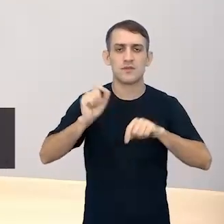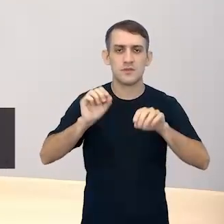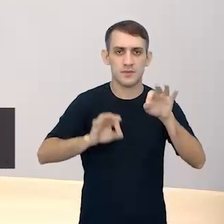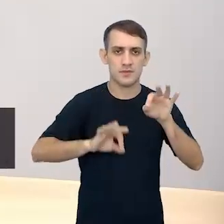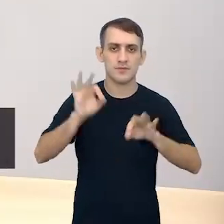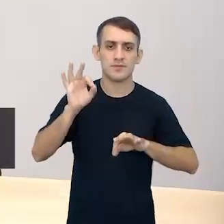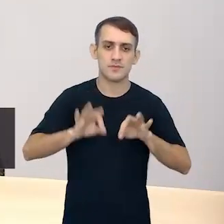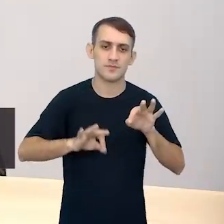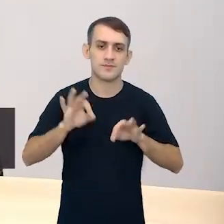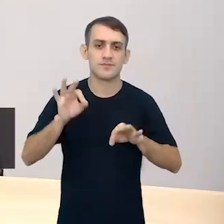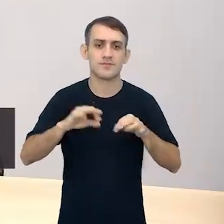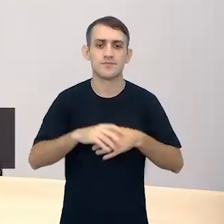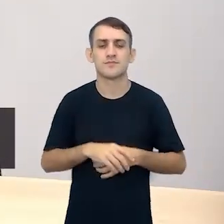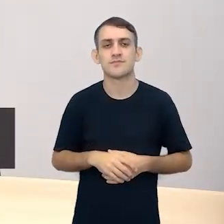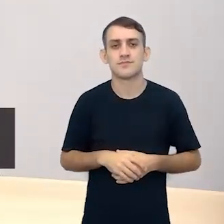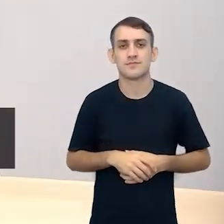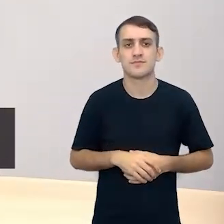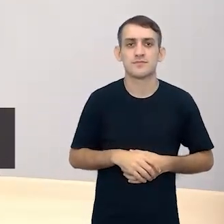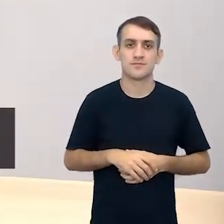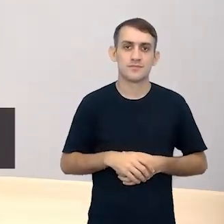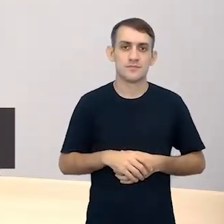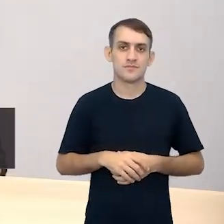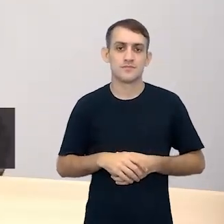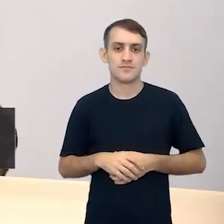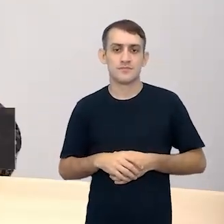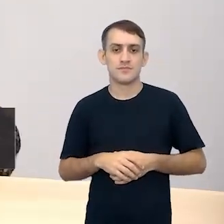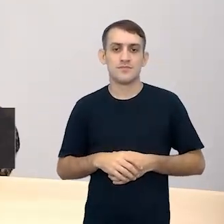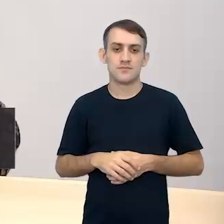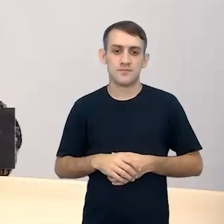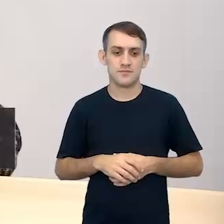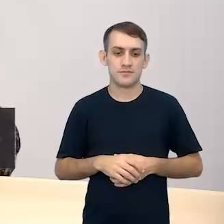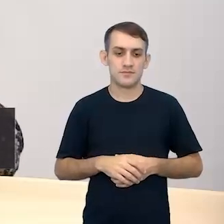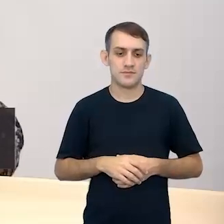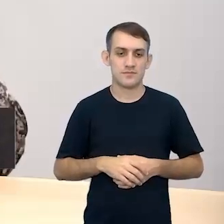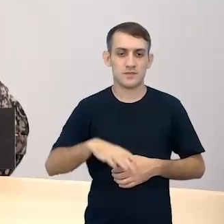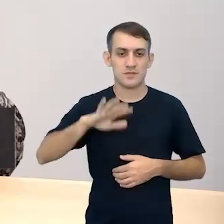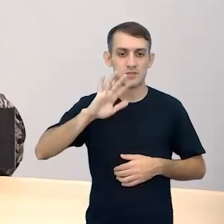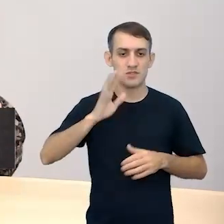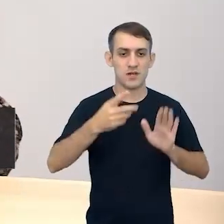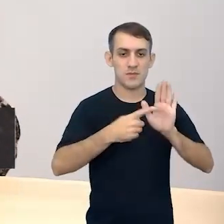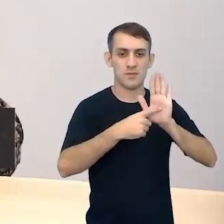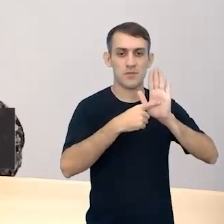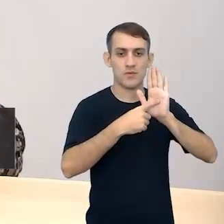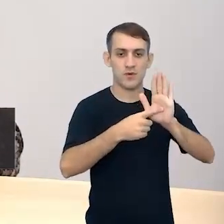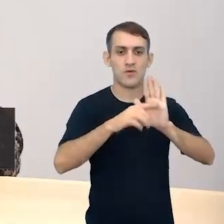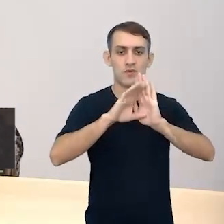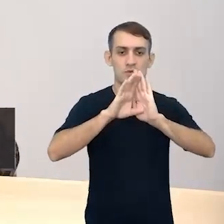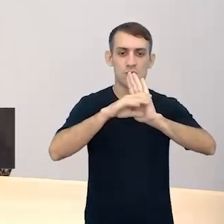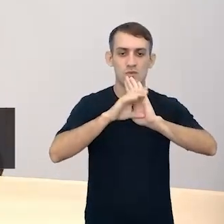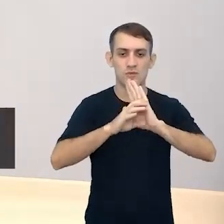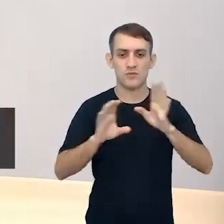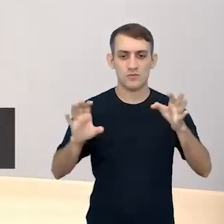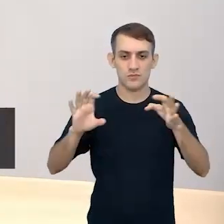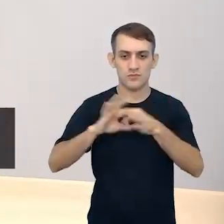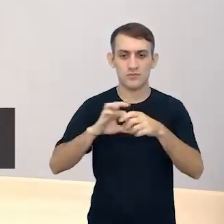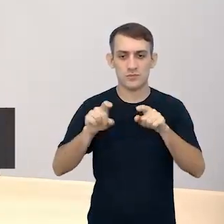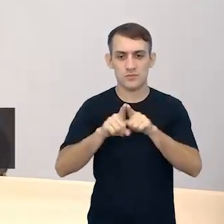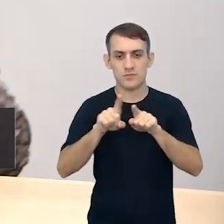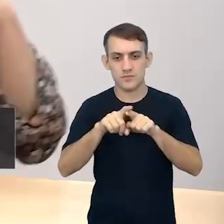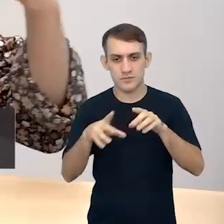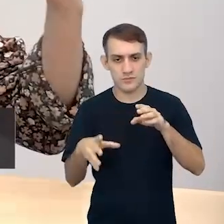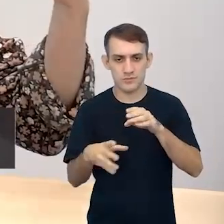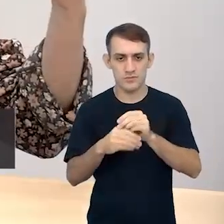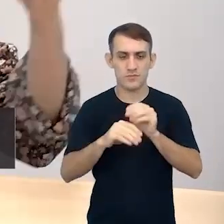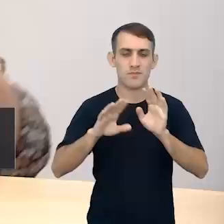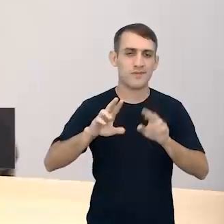construção. Ela é definida, ele já aparece o conceito e o conectivo já aparece ali para ser colocado. Mas não